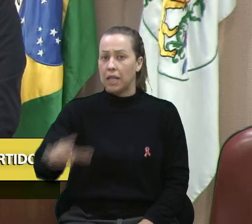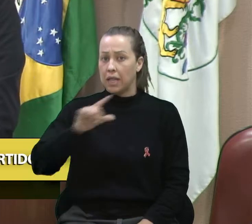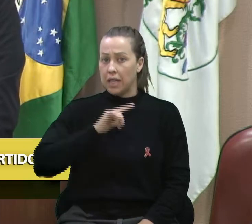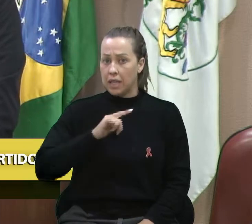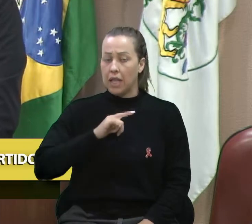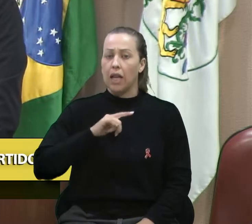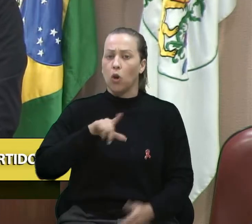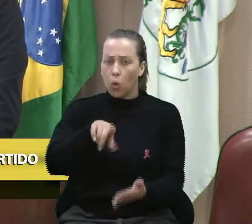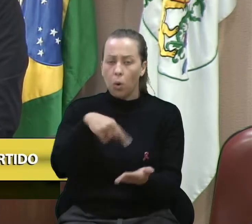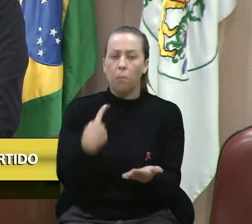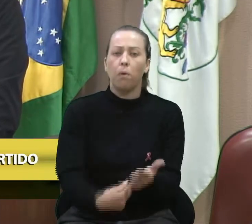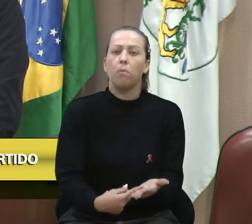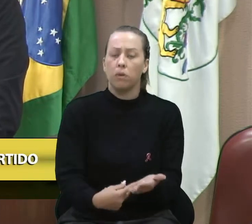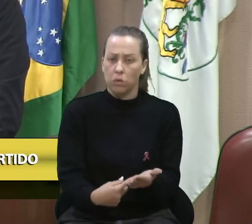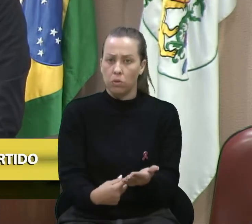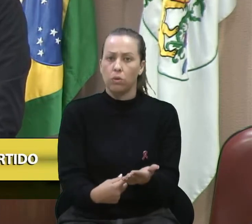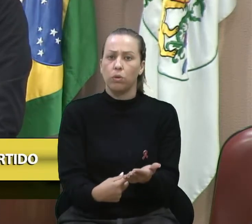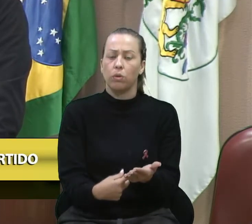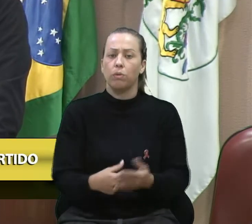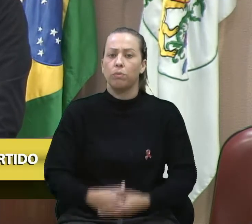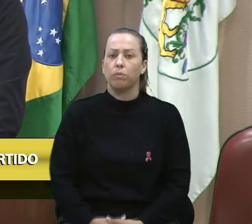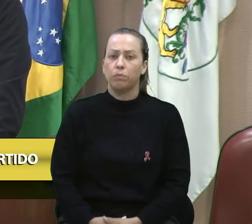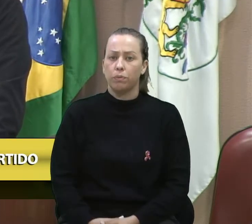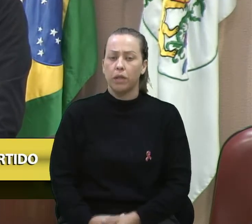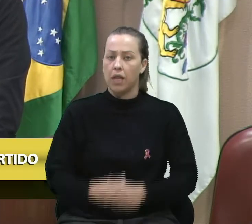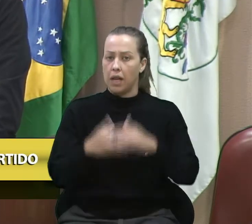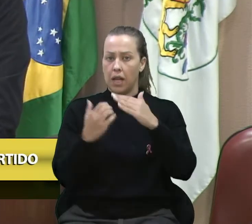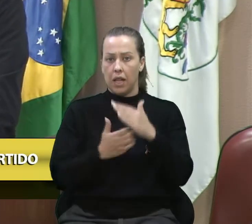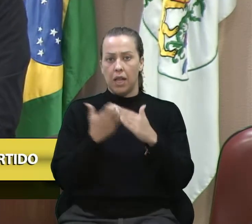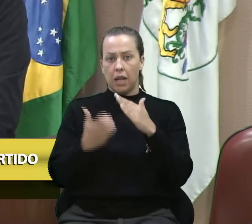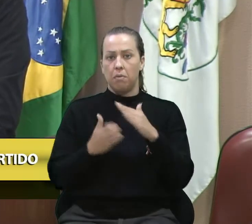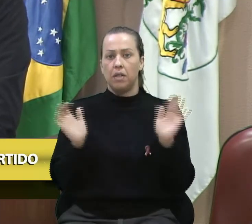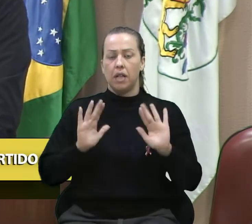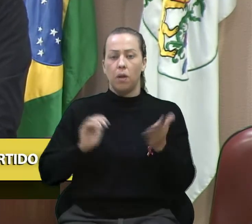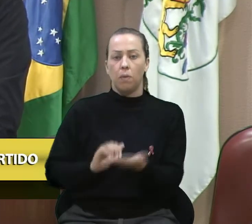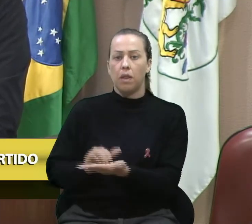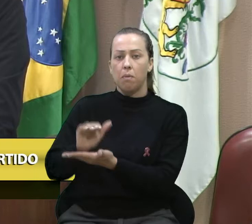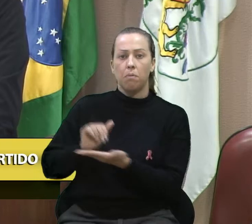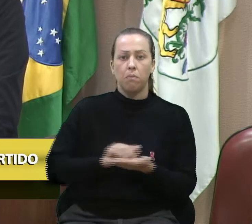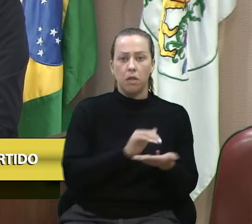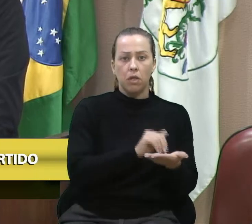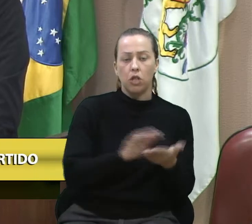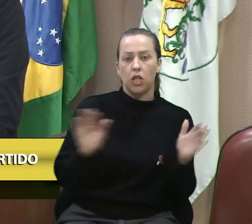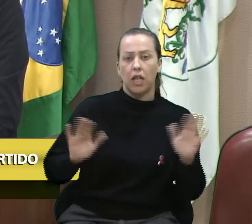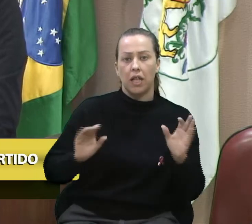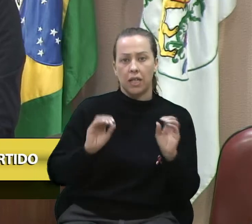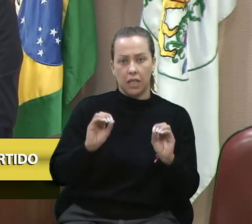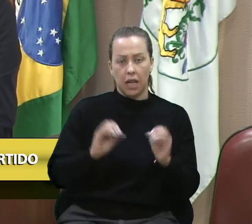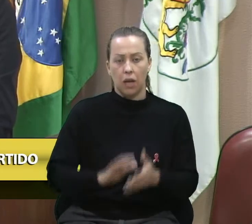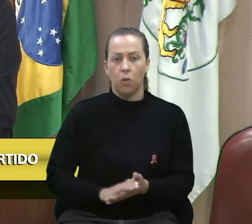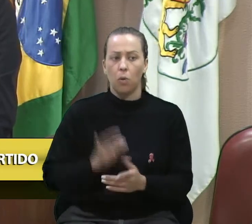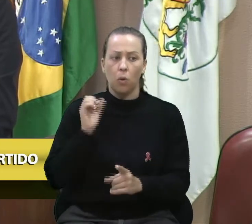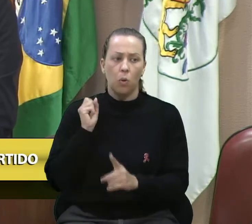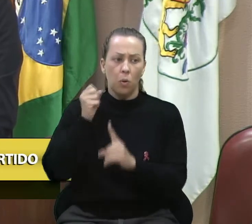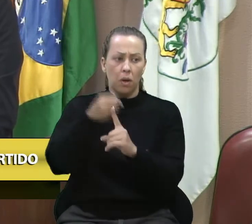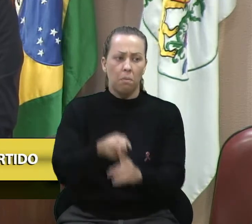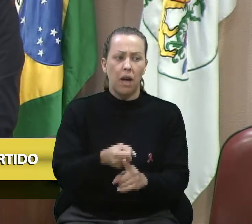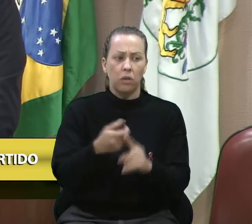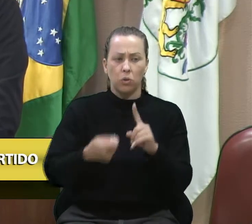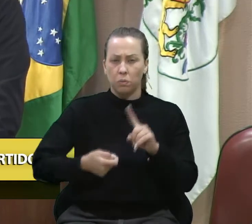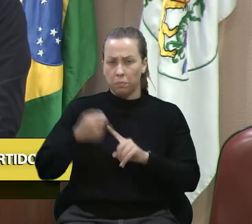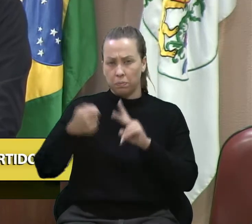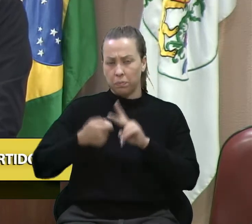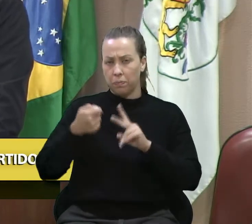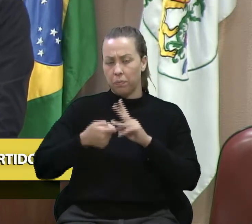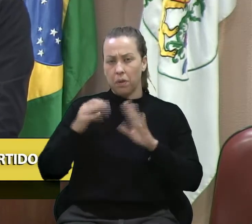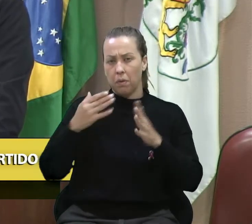o compromisso da empresa de não demitir nenhum desses cobradores. O impacto mensal